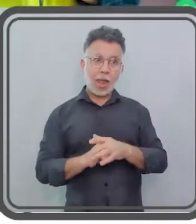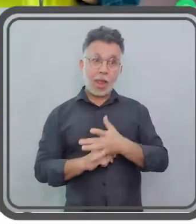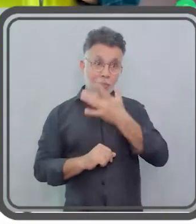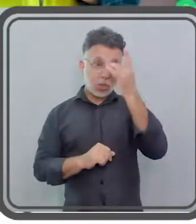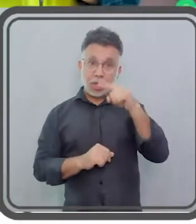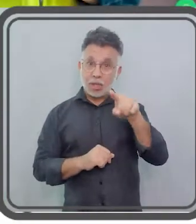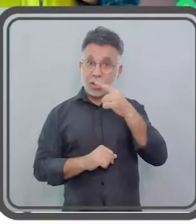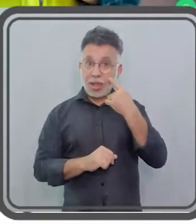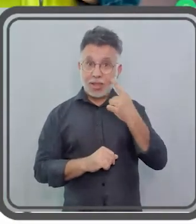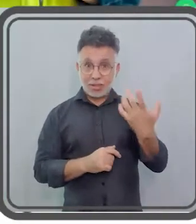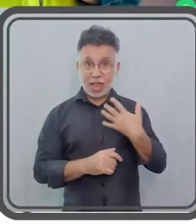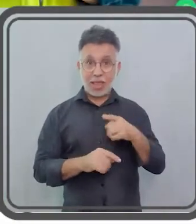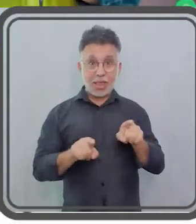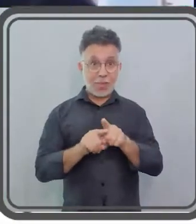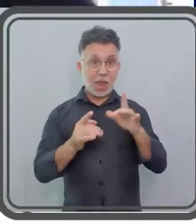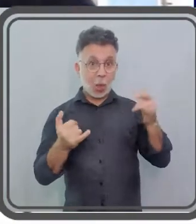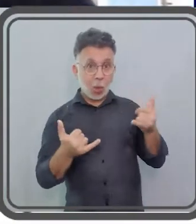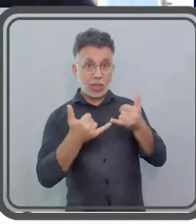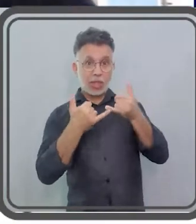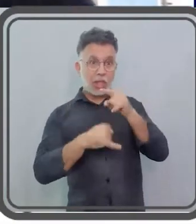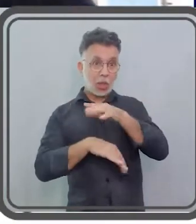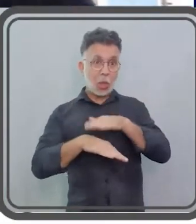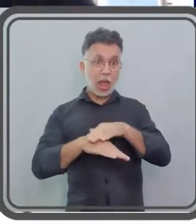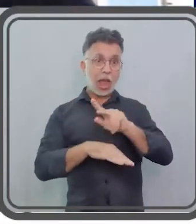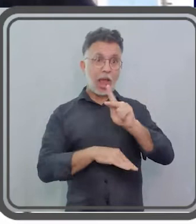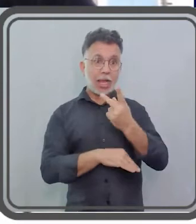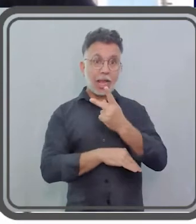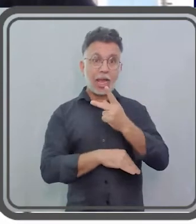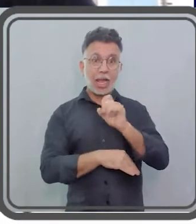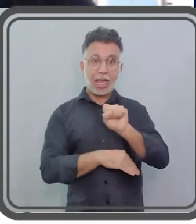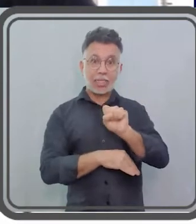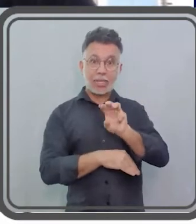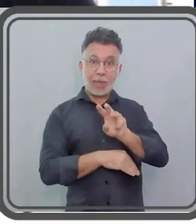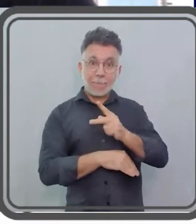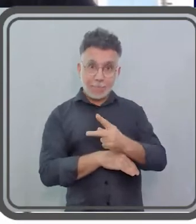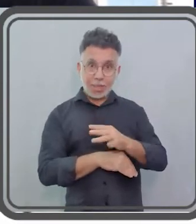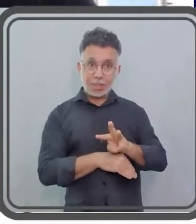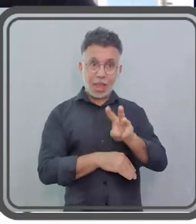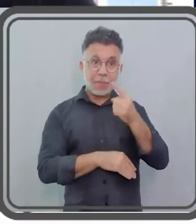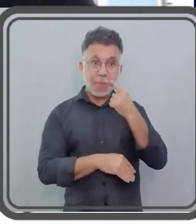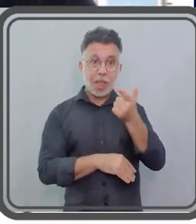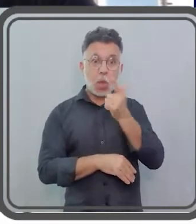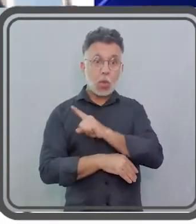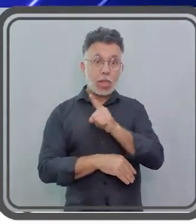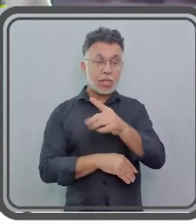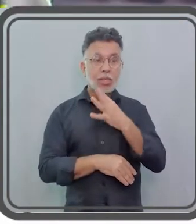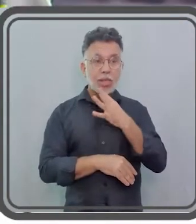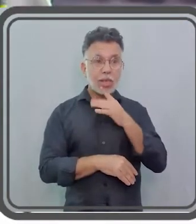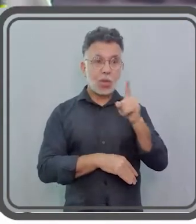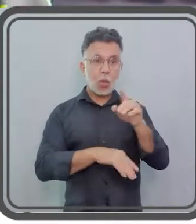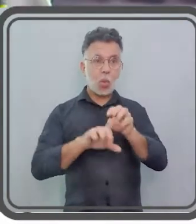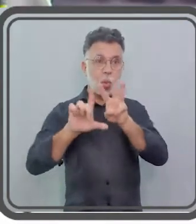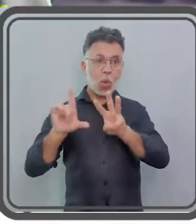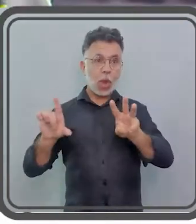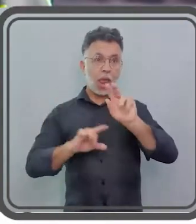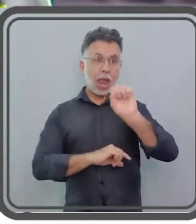quiser também conectar rapidinho aí com a HSPW, poder conhecer aqui o website da HSPW. Então, é